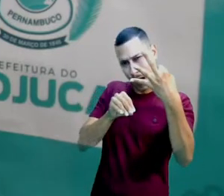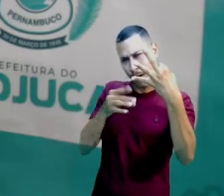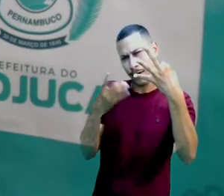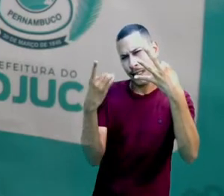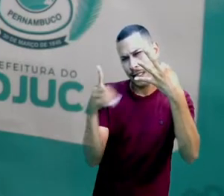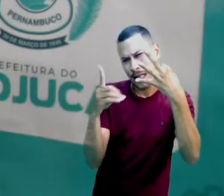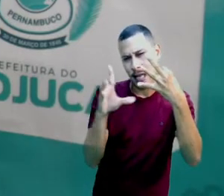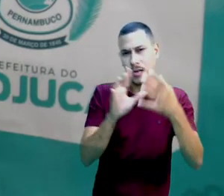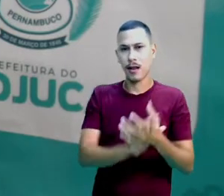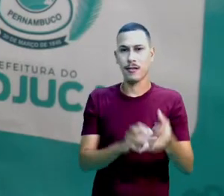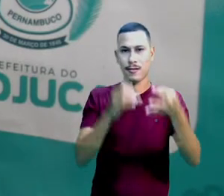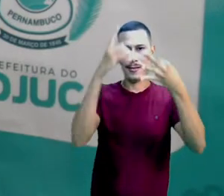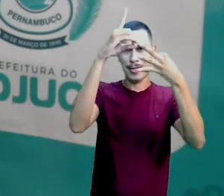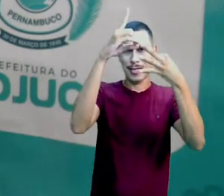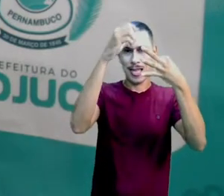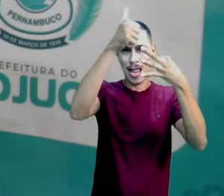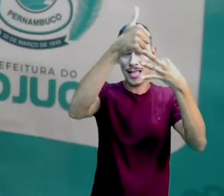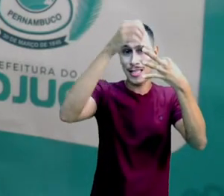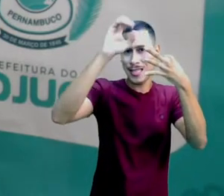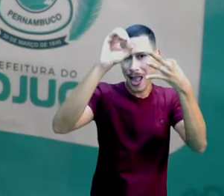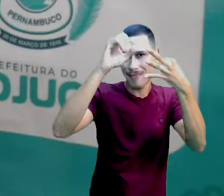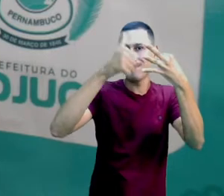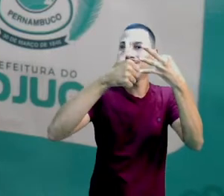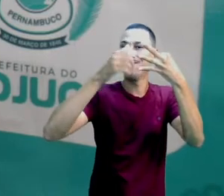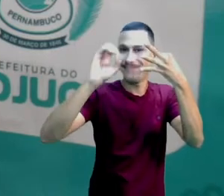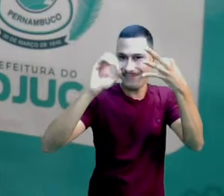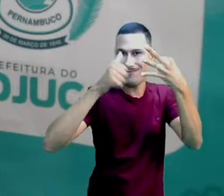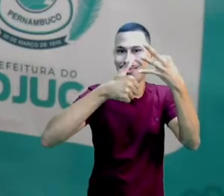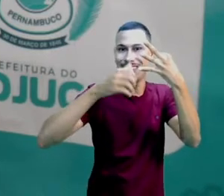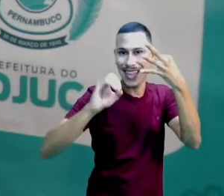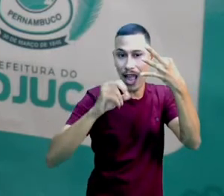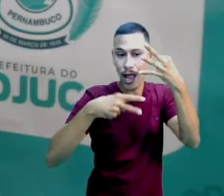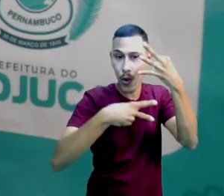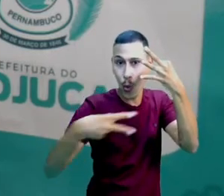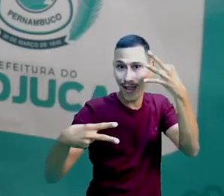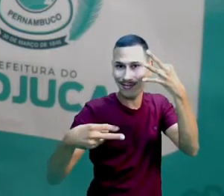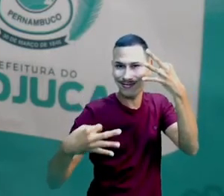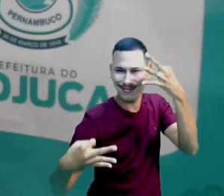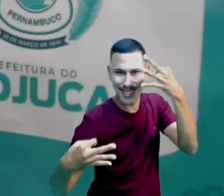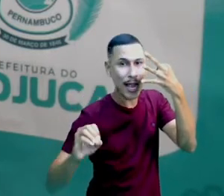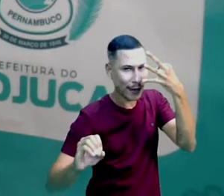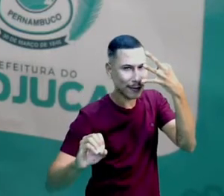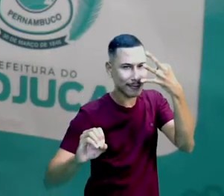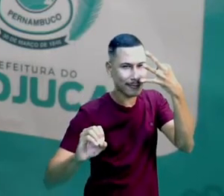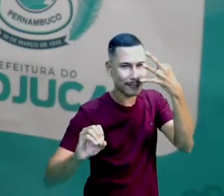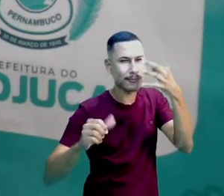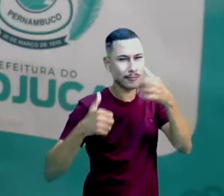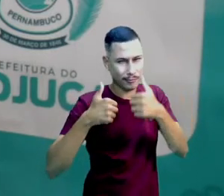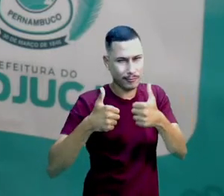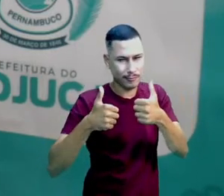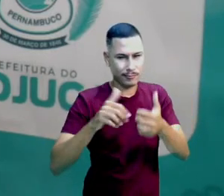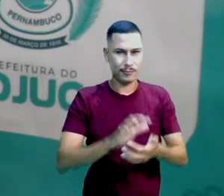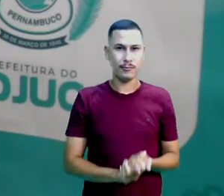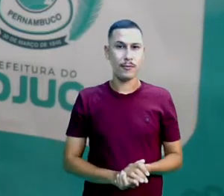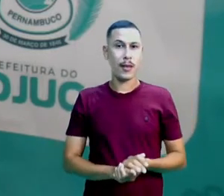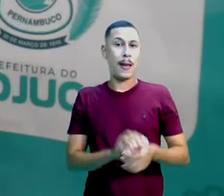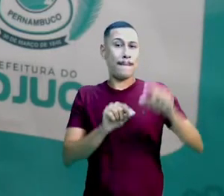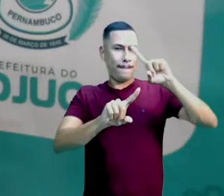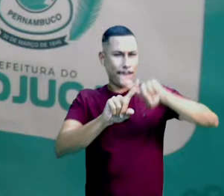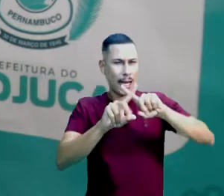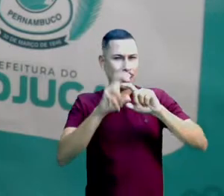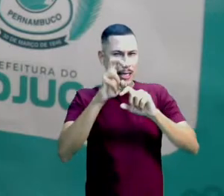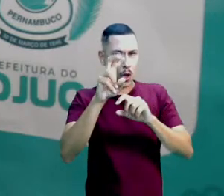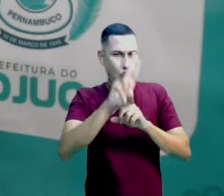dezenas, 10 mais 10 mais 10 são 30. 30 mais 5 unidades, teremos 35. Então, eu